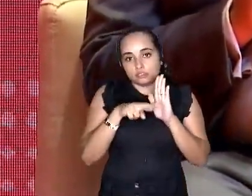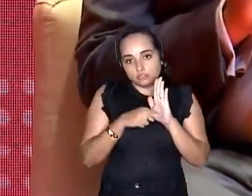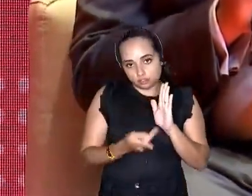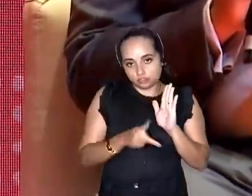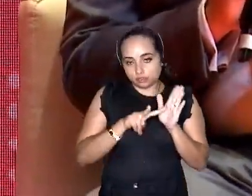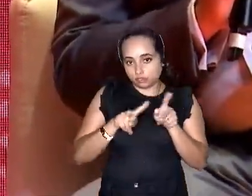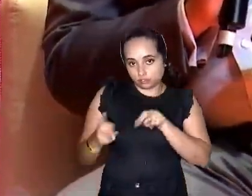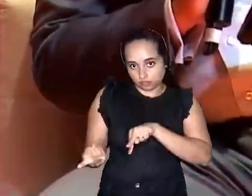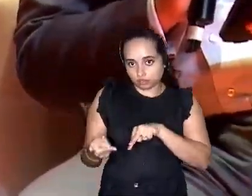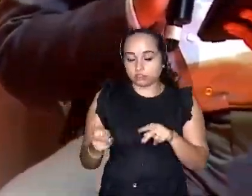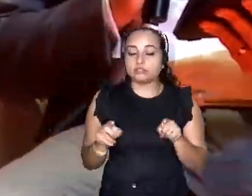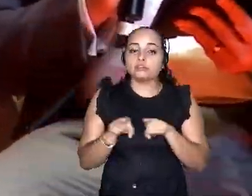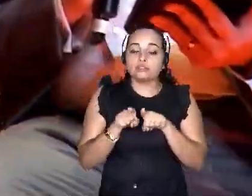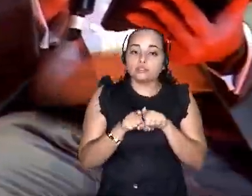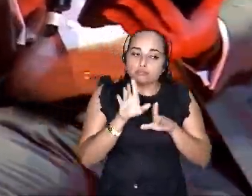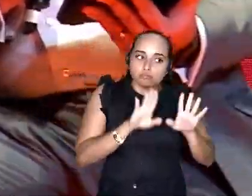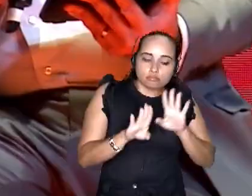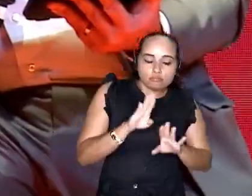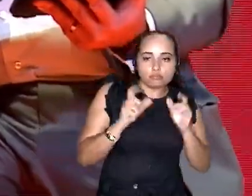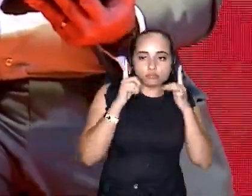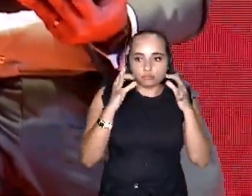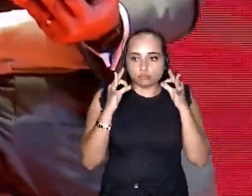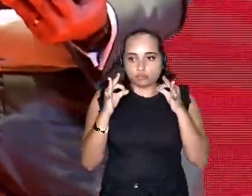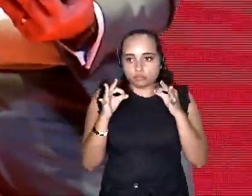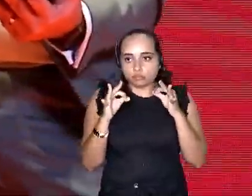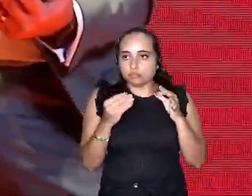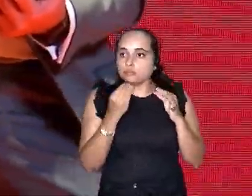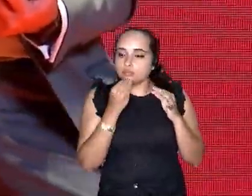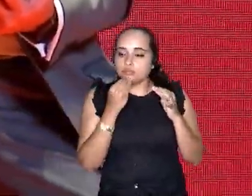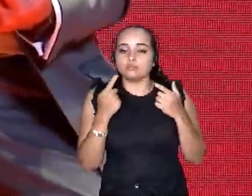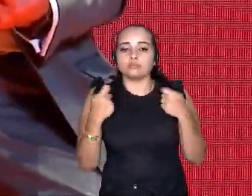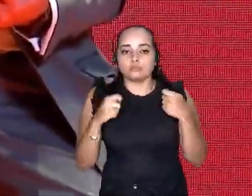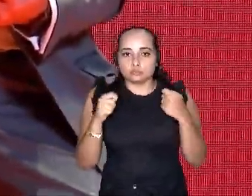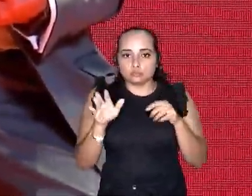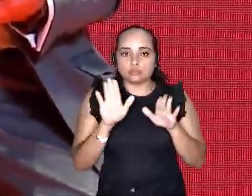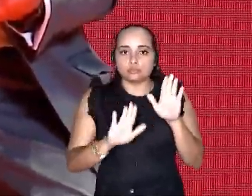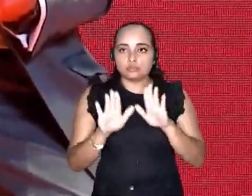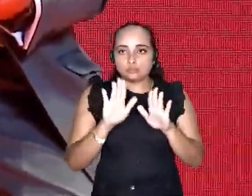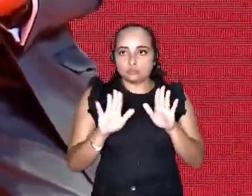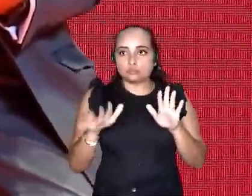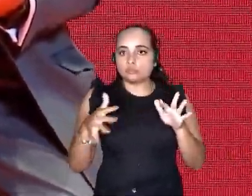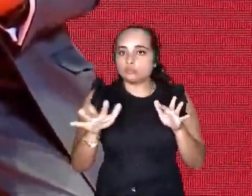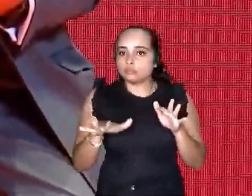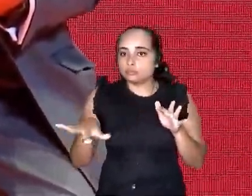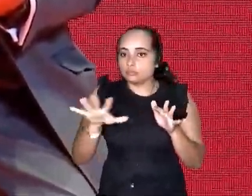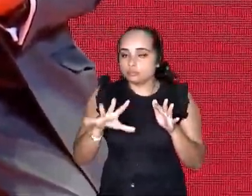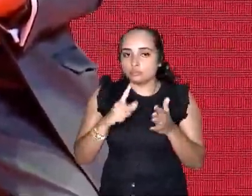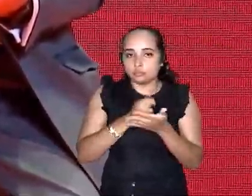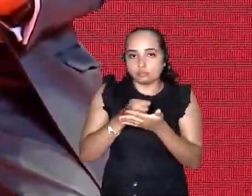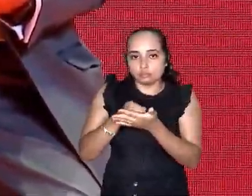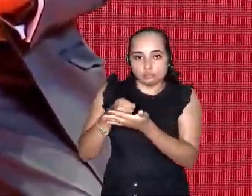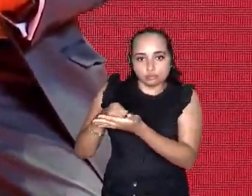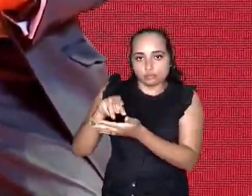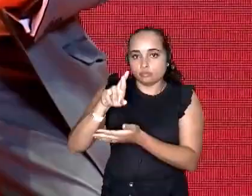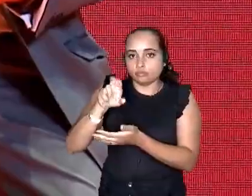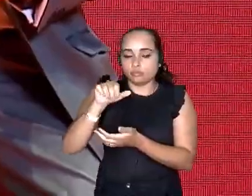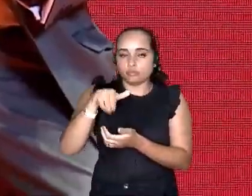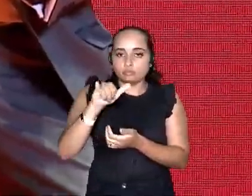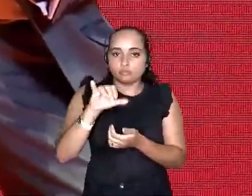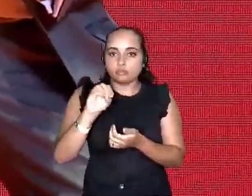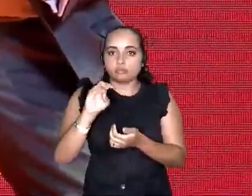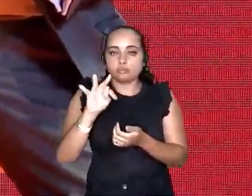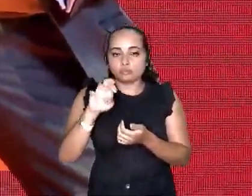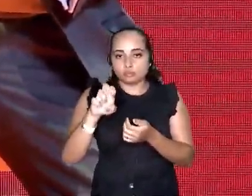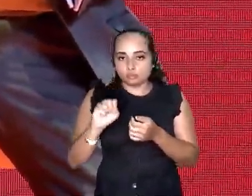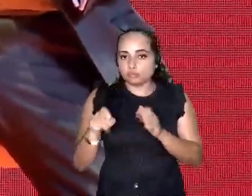transferência. Cautela e atenção, é claro, deve ser dada para aquelas situações de pagamentos de royalties